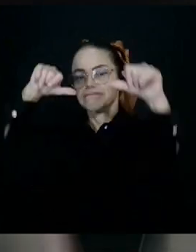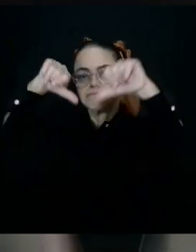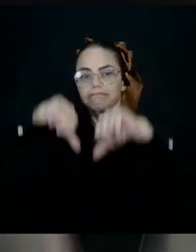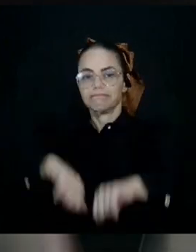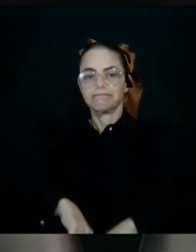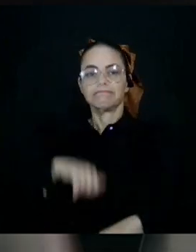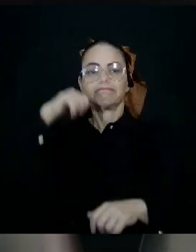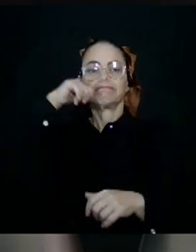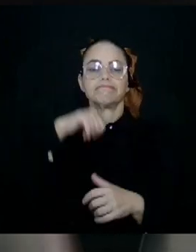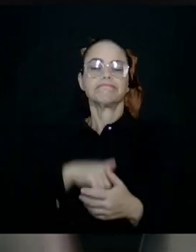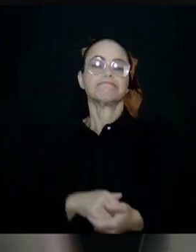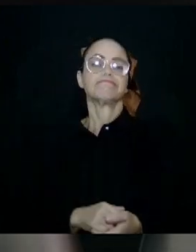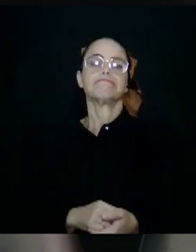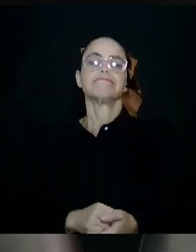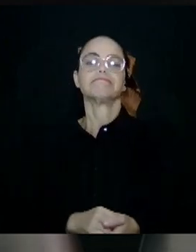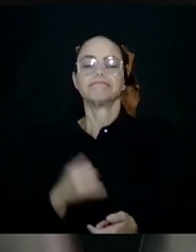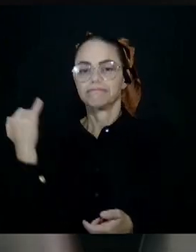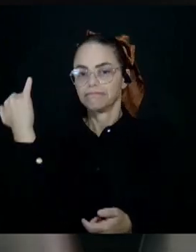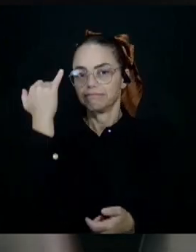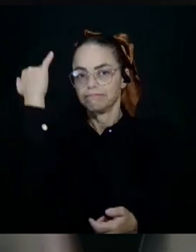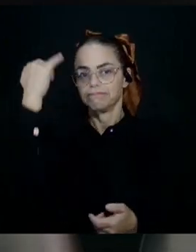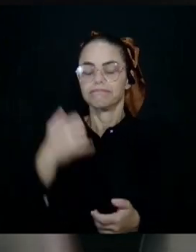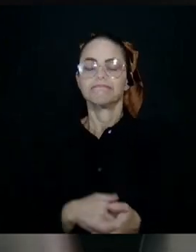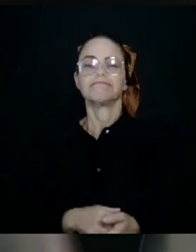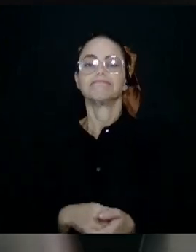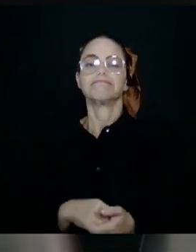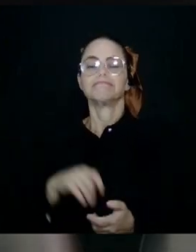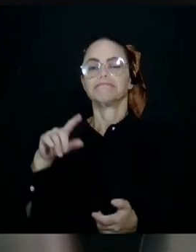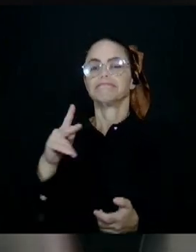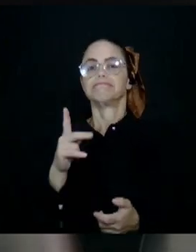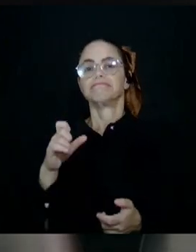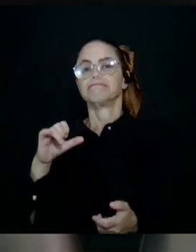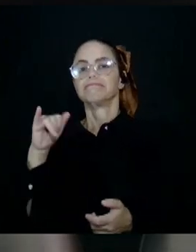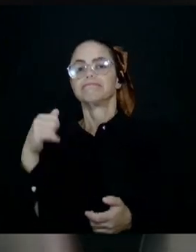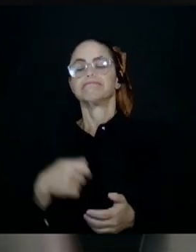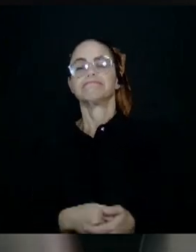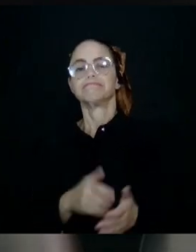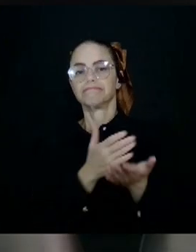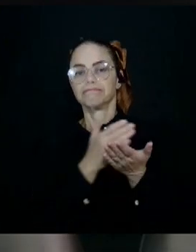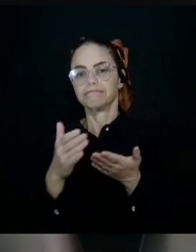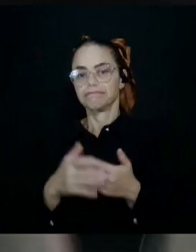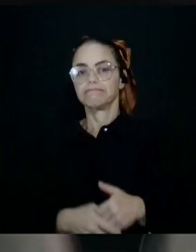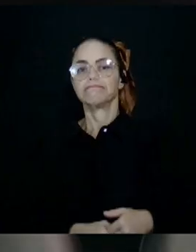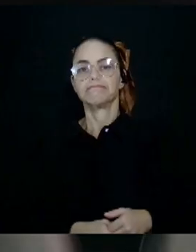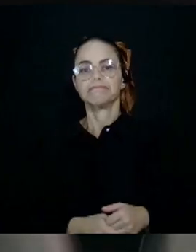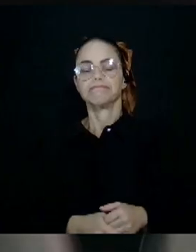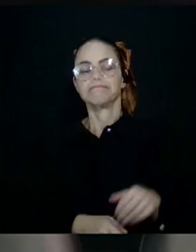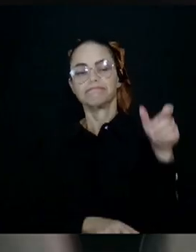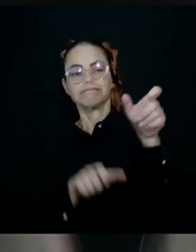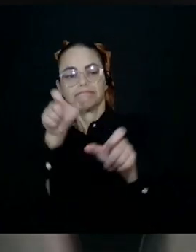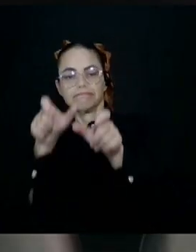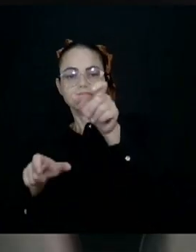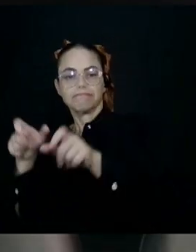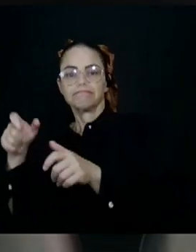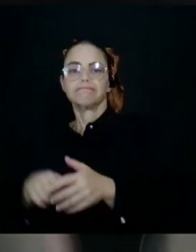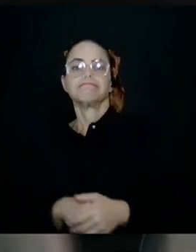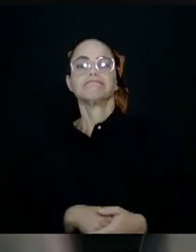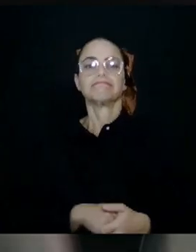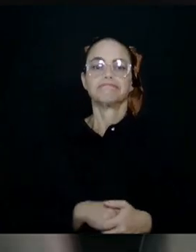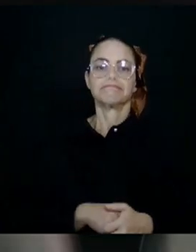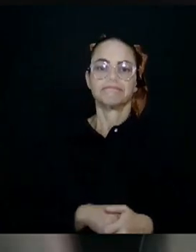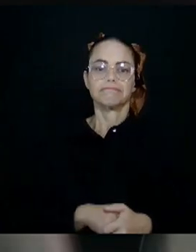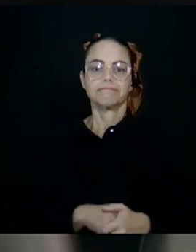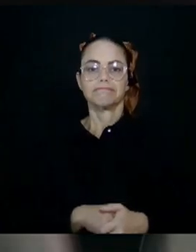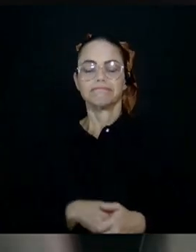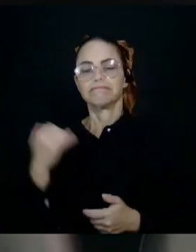muito importante isso que o Lute trouxe no início, sobre os homens, né? É importante a gente estar